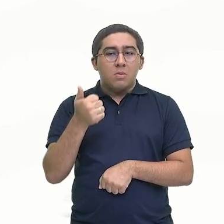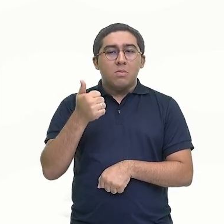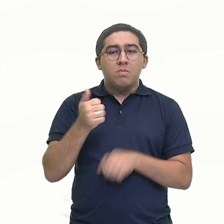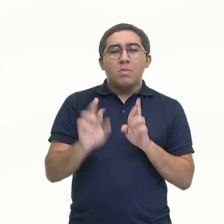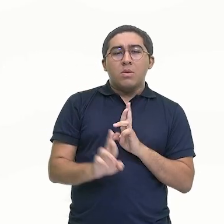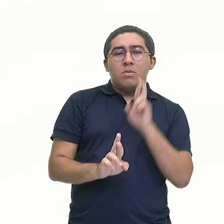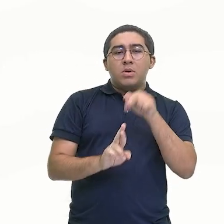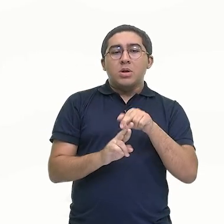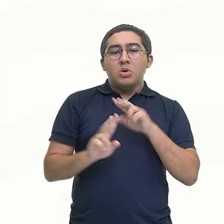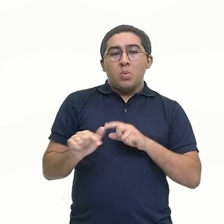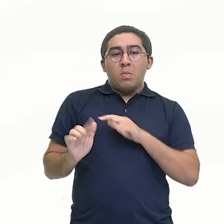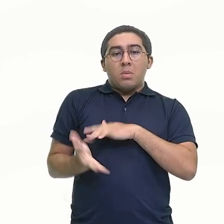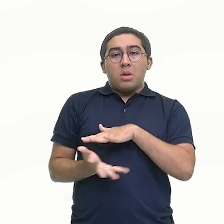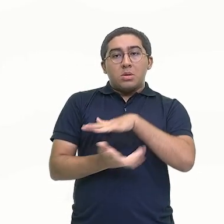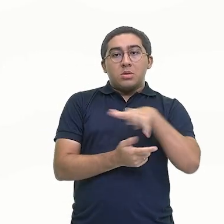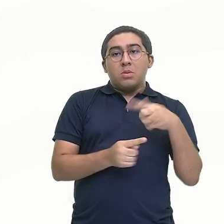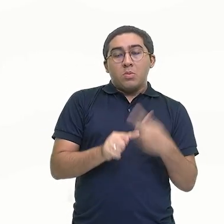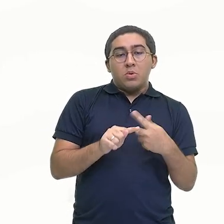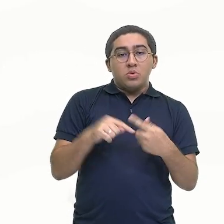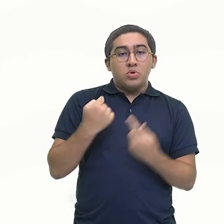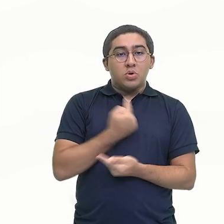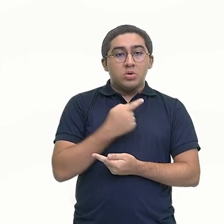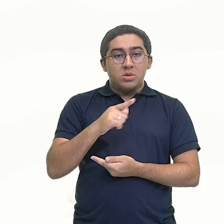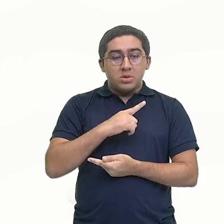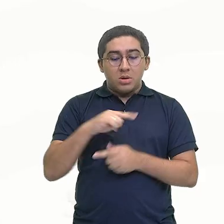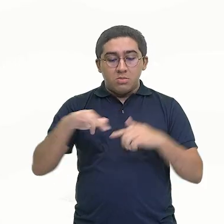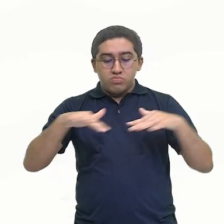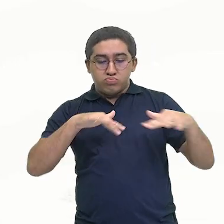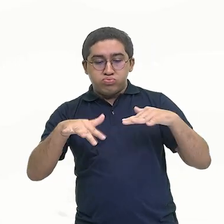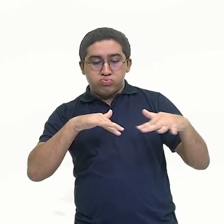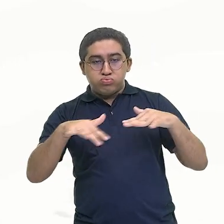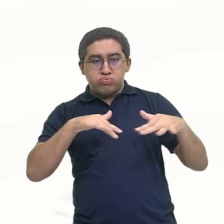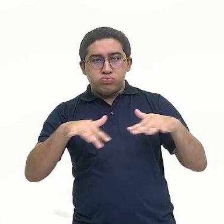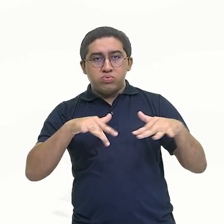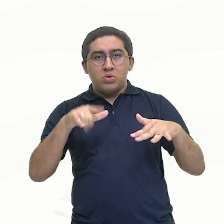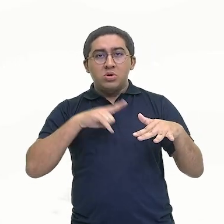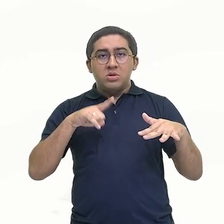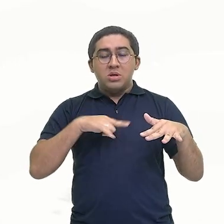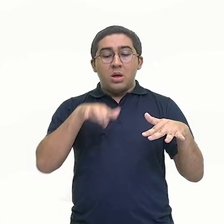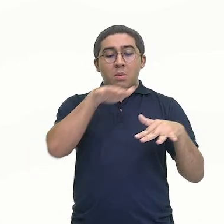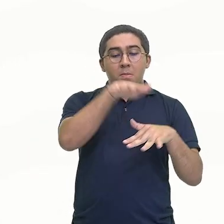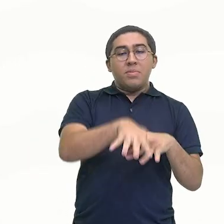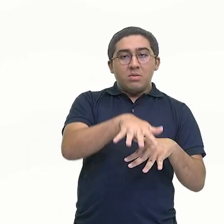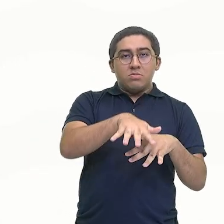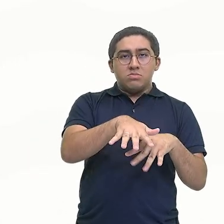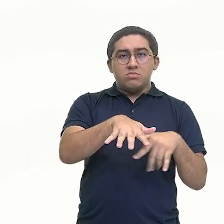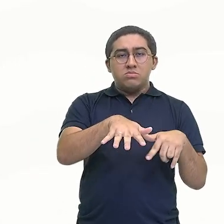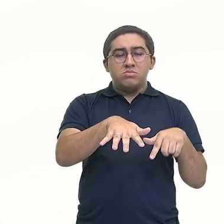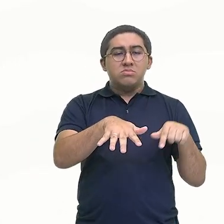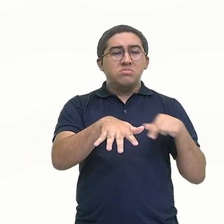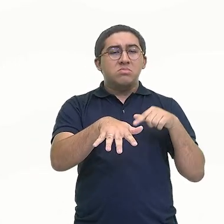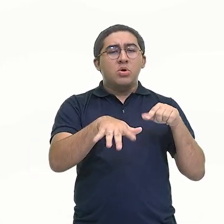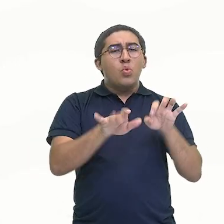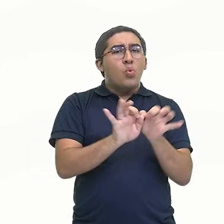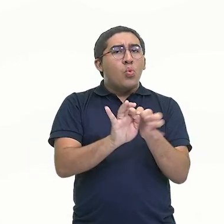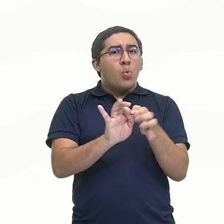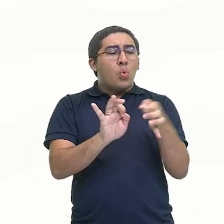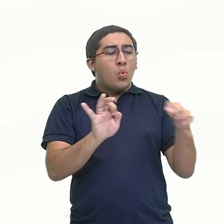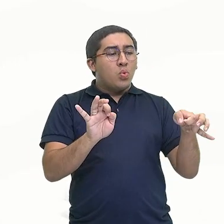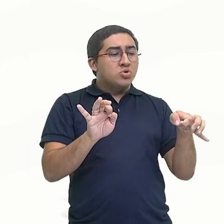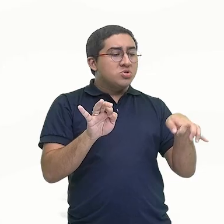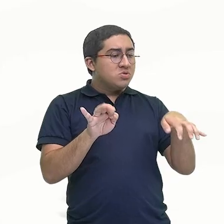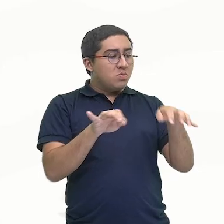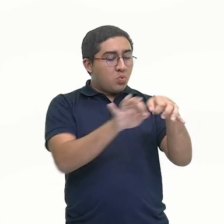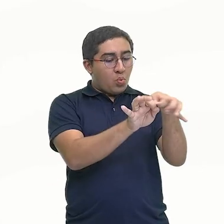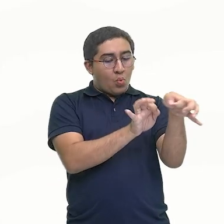placa tectônica, então é muito incomum a presença de terremotos nessas áreas ali, porque a gente está muito longe, o Brasil está